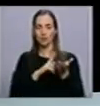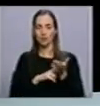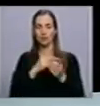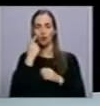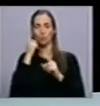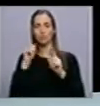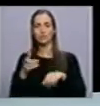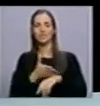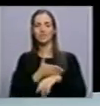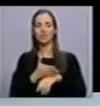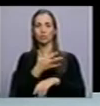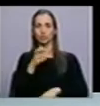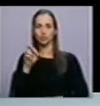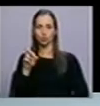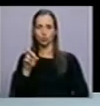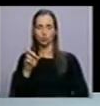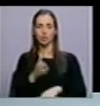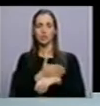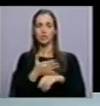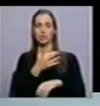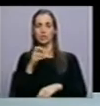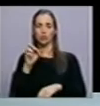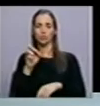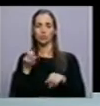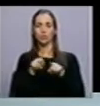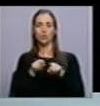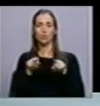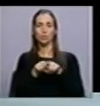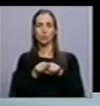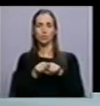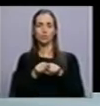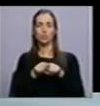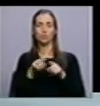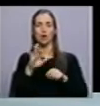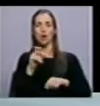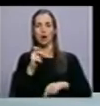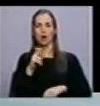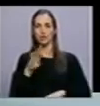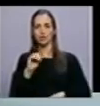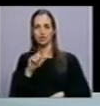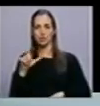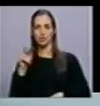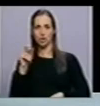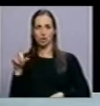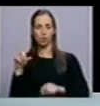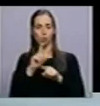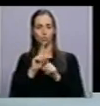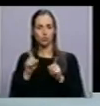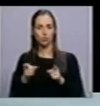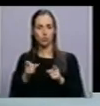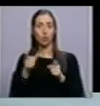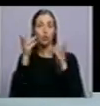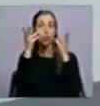pelo século XVIII. No século XVIII, quando os irmãos Herschel começaram a, autenticamente, contar